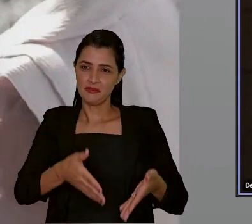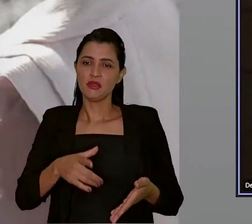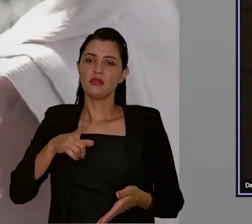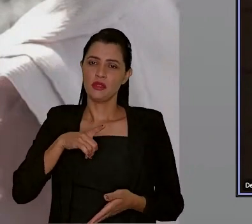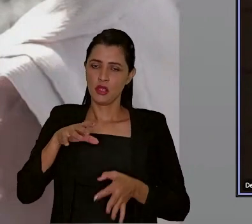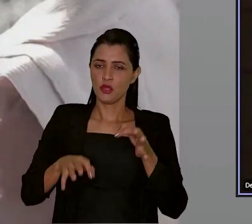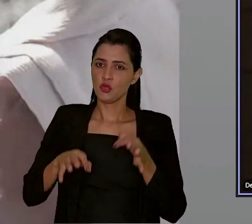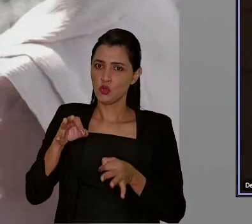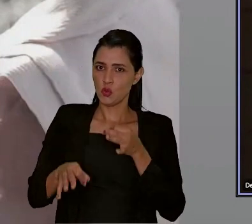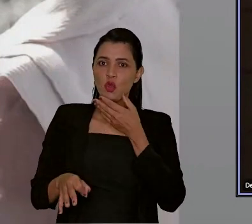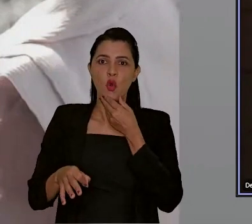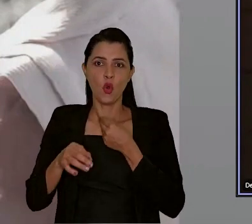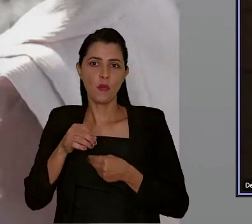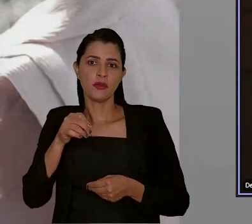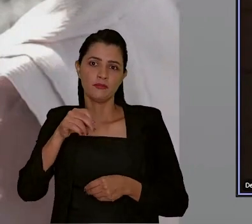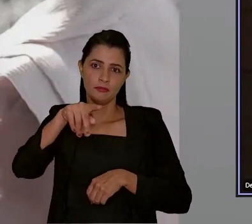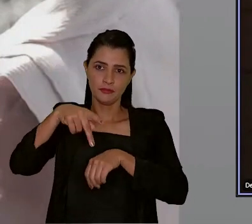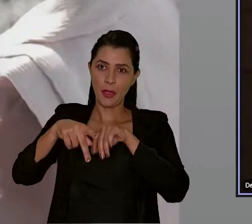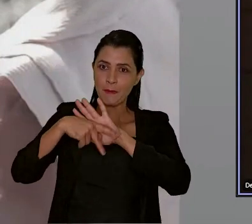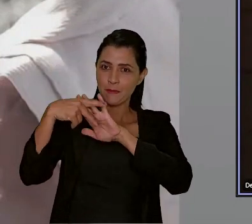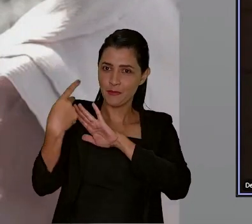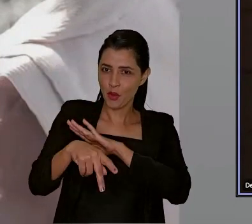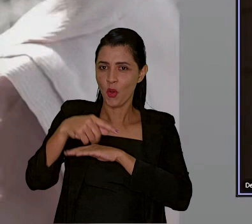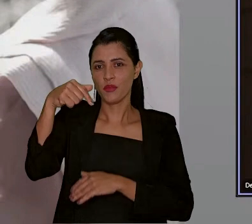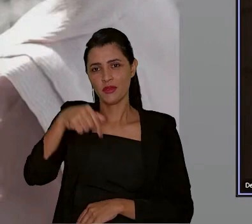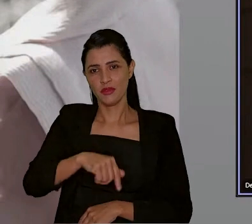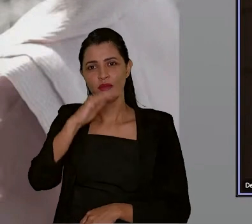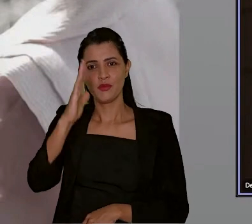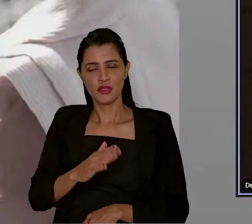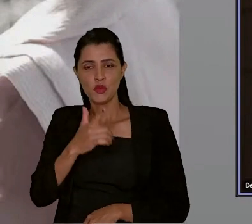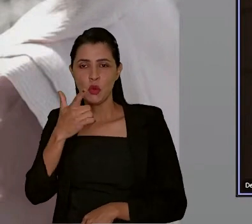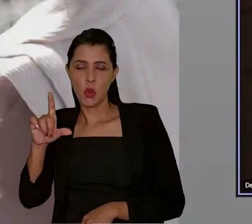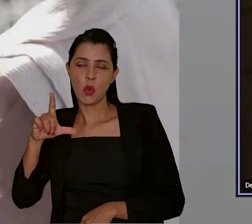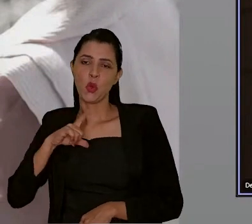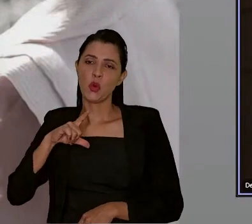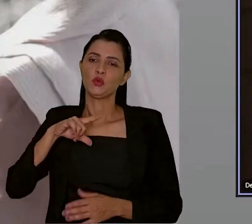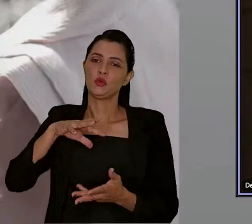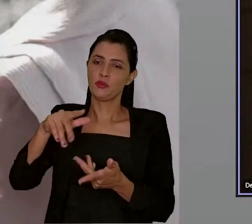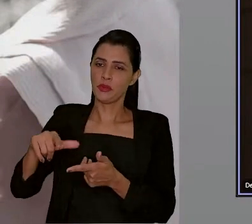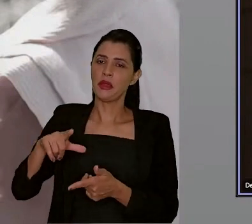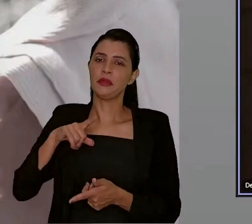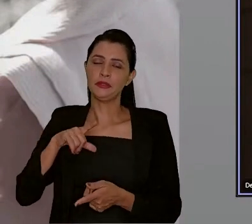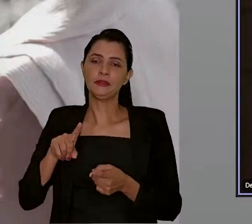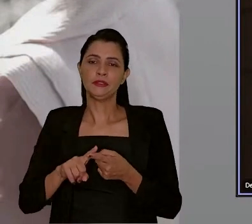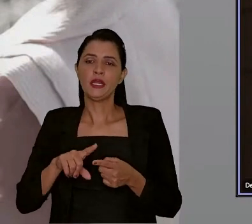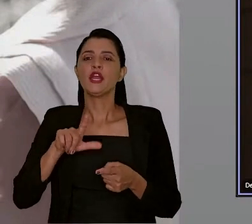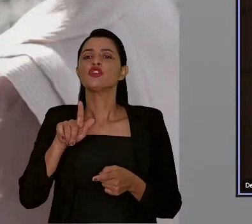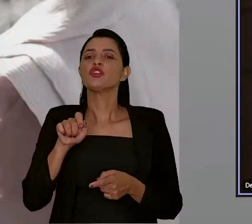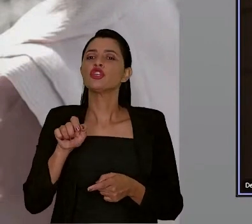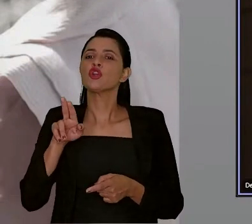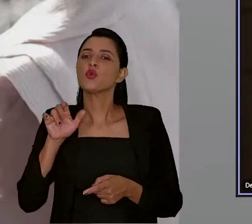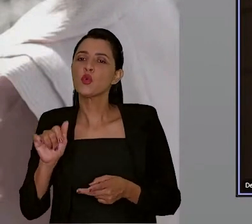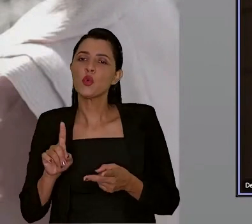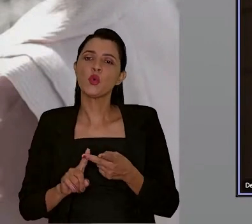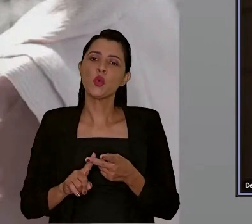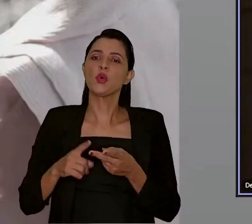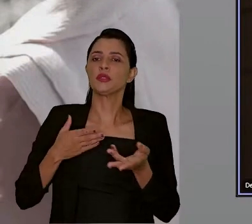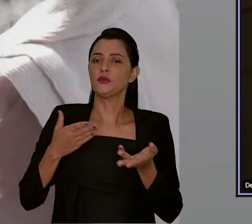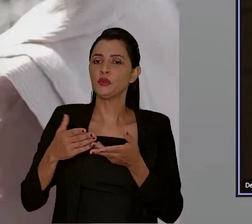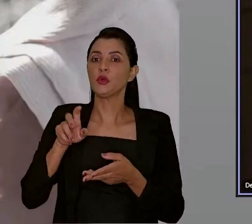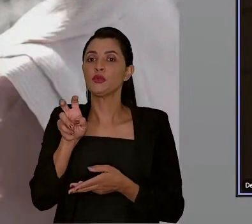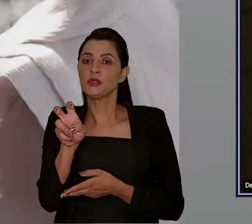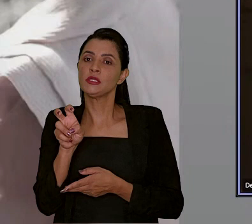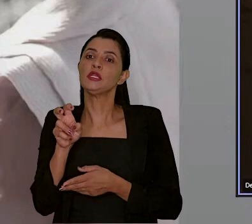nacionais e juízes estrangeiros, procuradores da República, procuradores da AGU, servidores dos 5 tribunais regionais